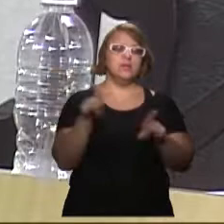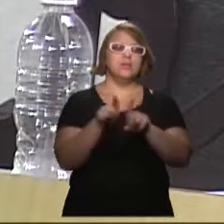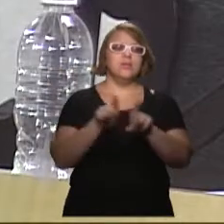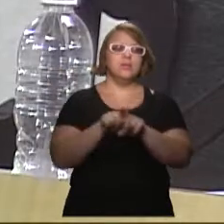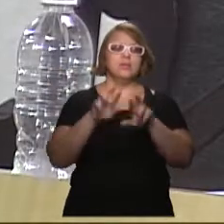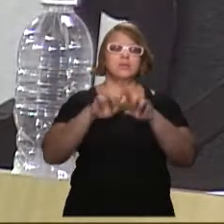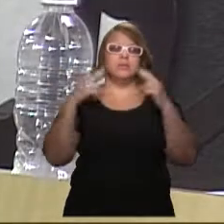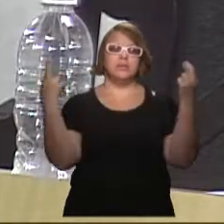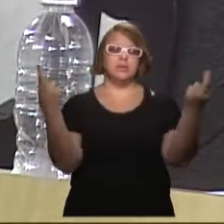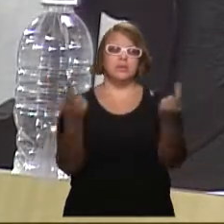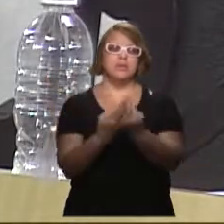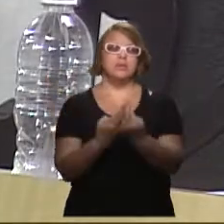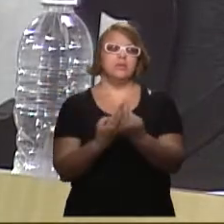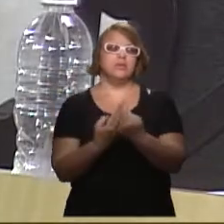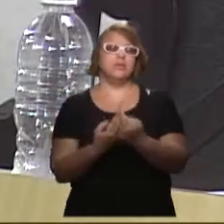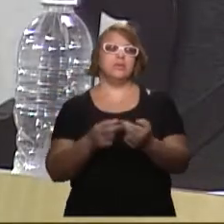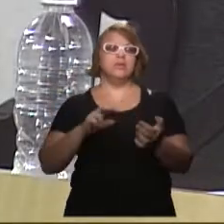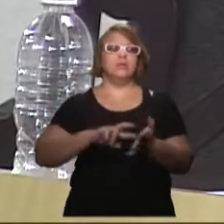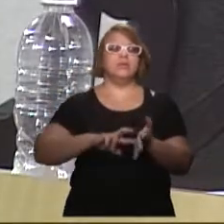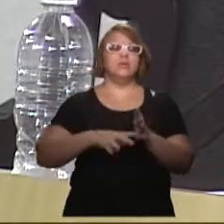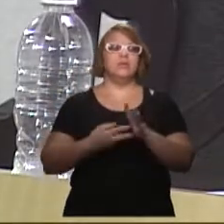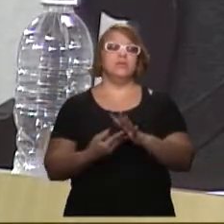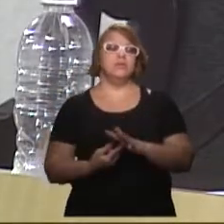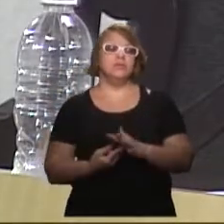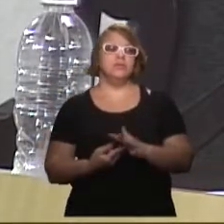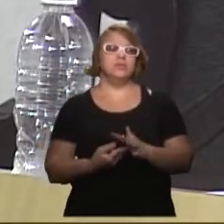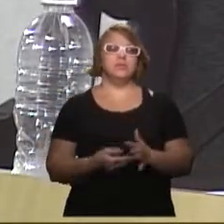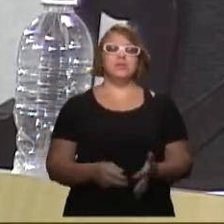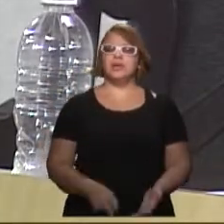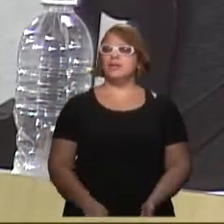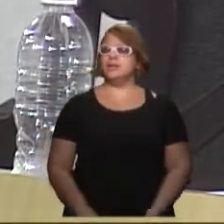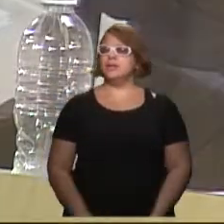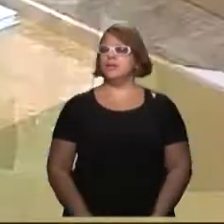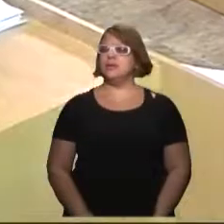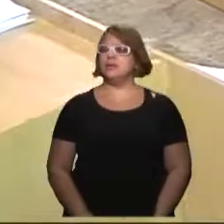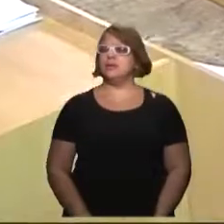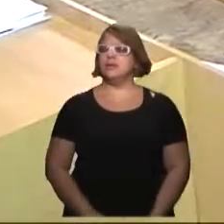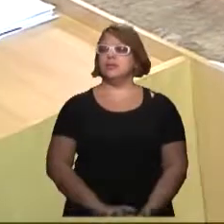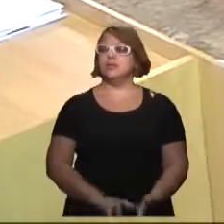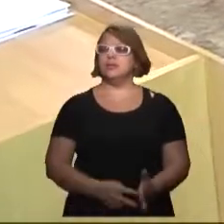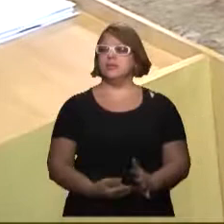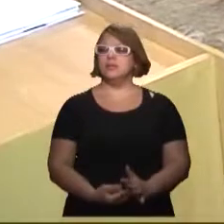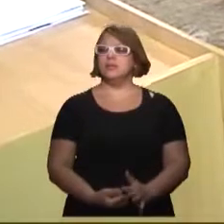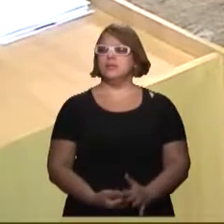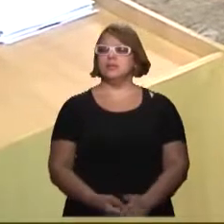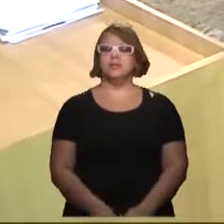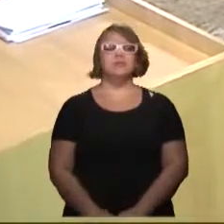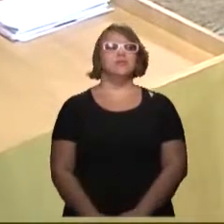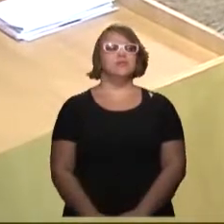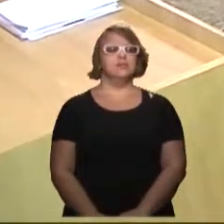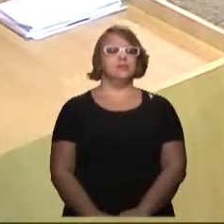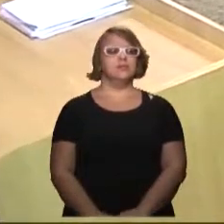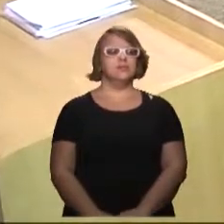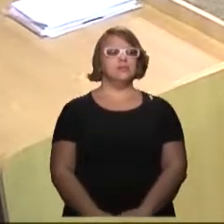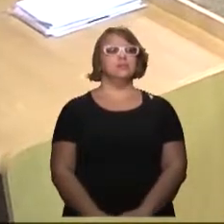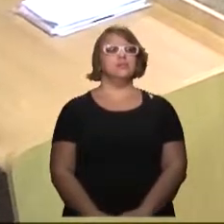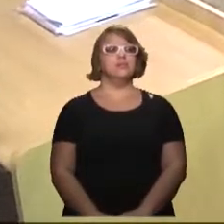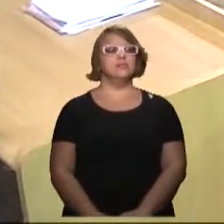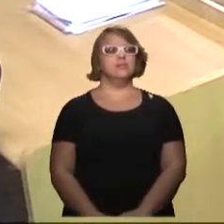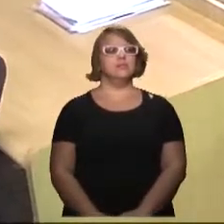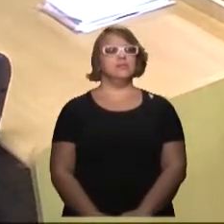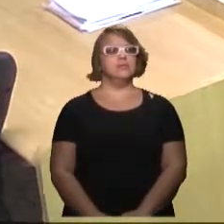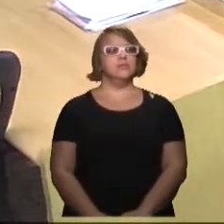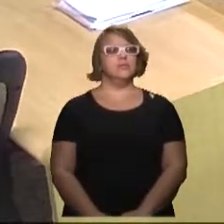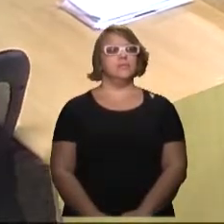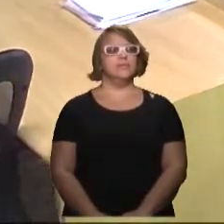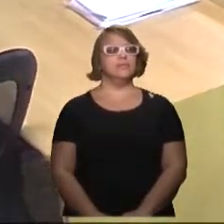no sítio Casa Metalúrgico, o vereador Jofinete, que ligou para esse vereador em relação da isenção que a prefeitura está dando para a Ford. Então, eu já protocolei no dia de